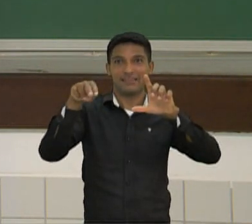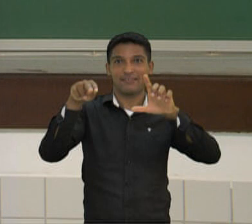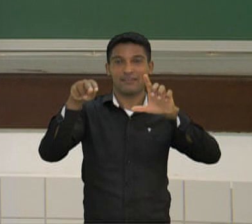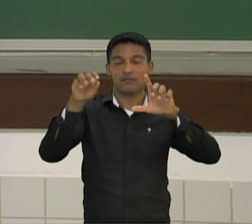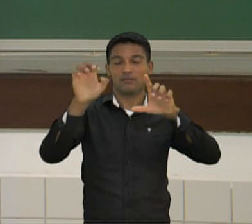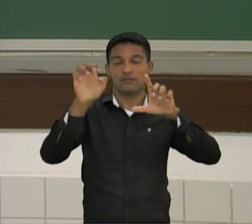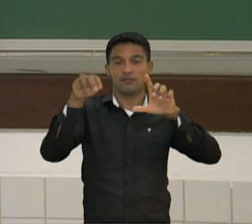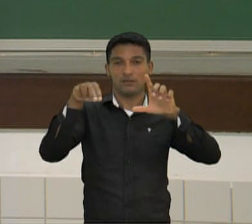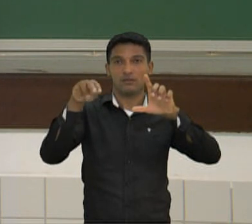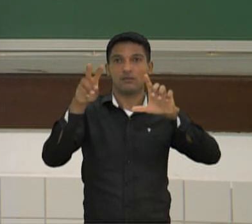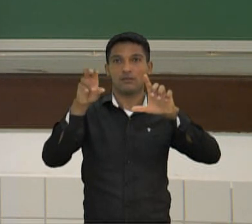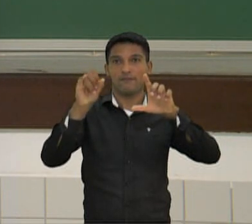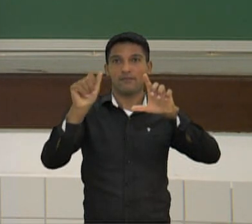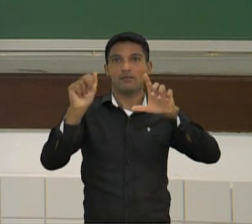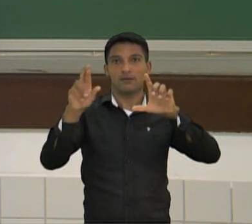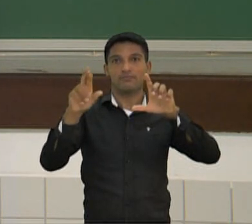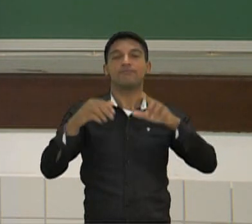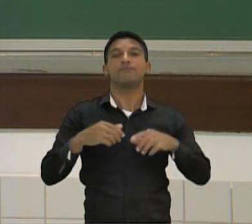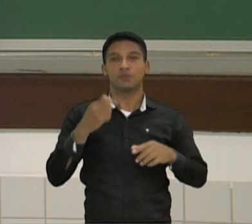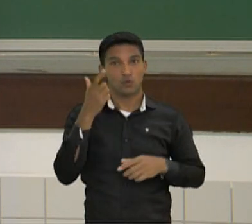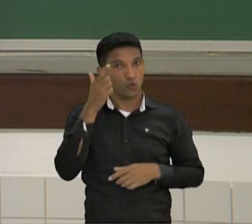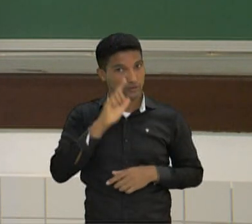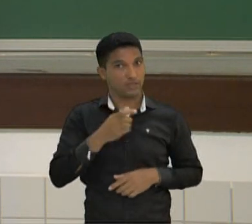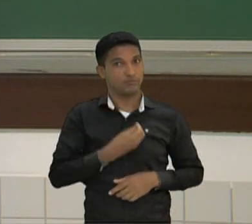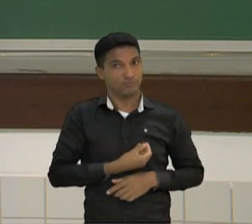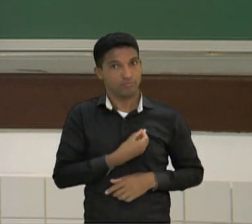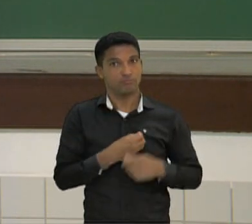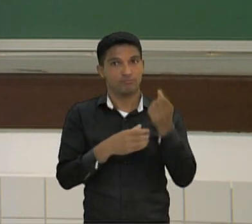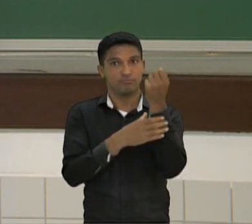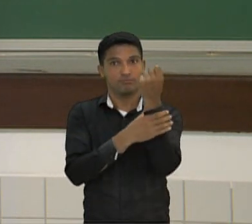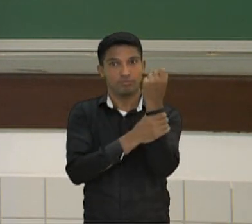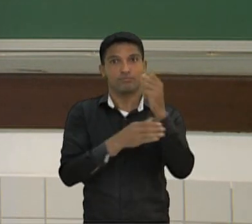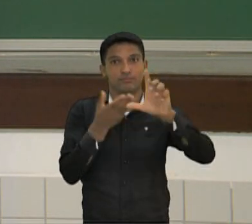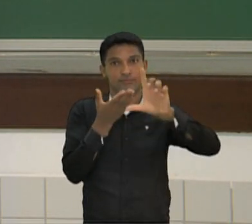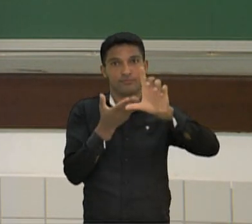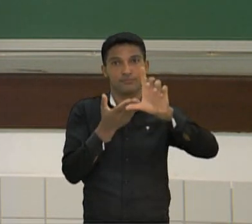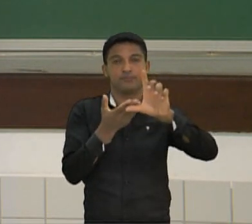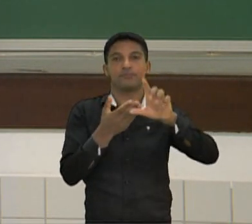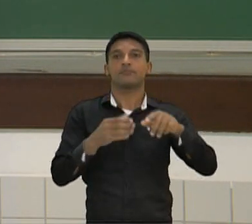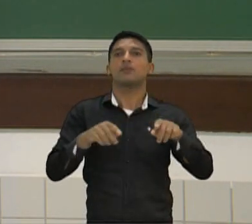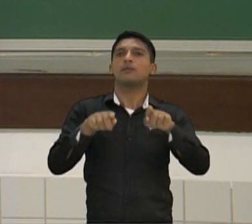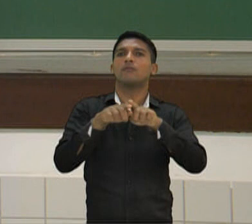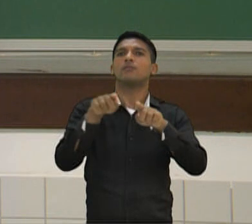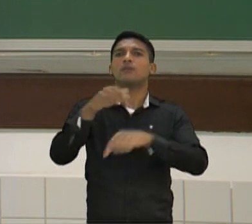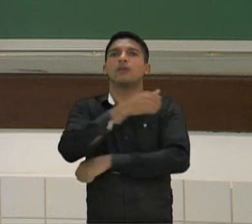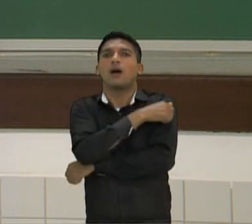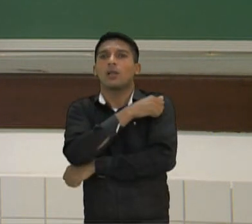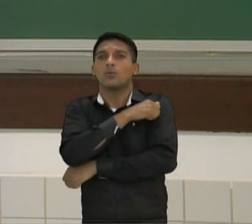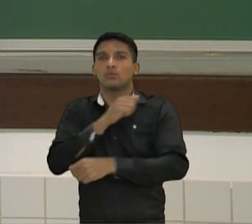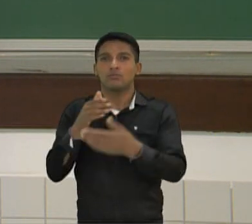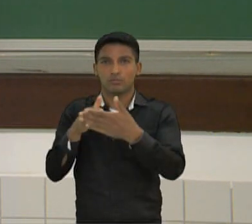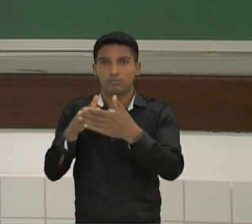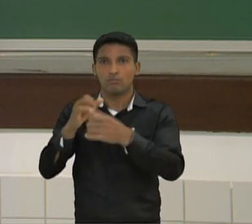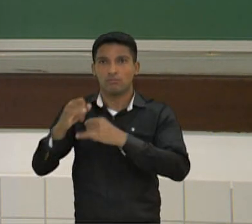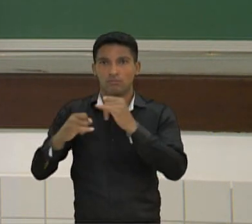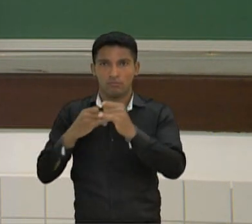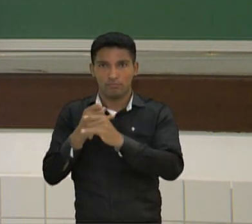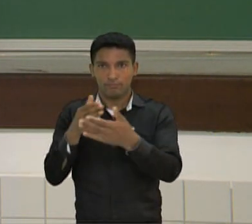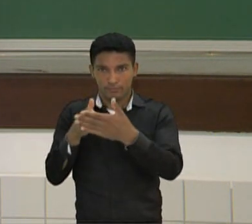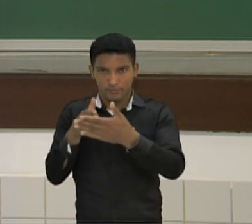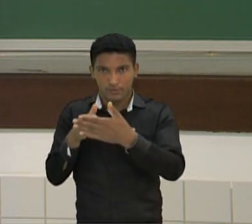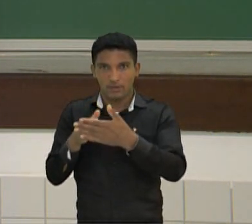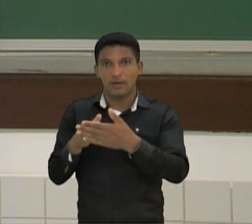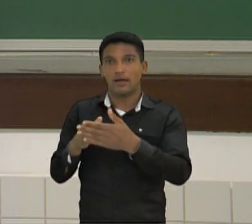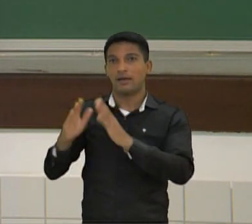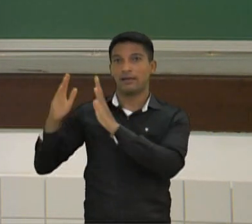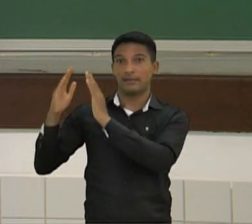você garante sua presença no Classroom. E você, estudante que entrega atividades impressas na escola, não esqueça dos prazos. Converse